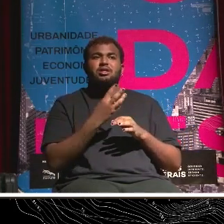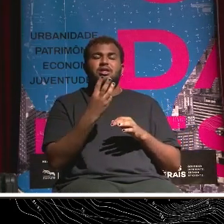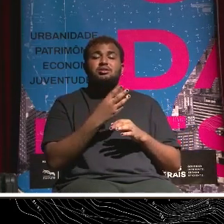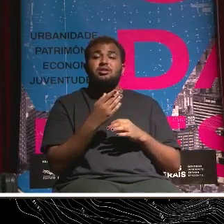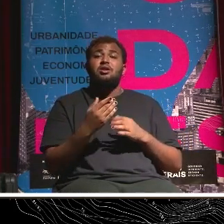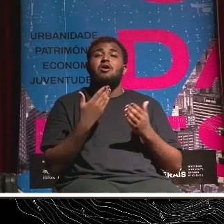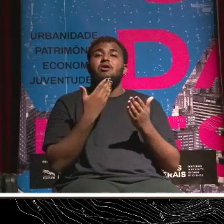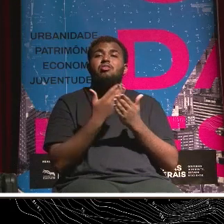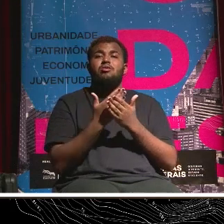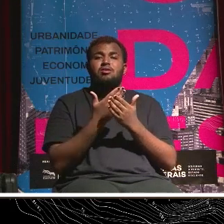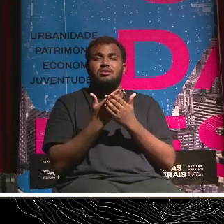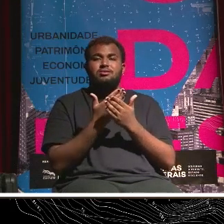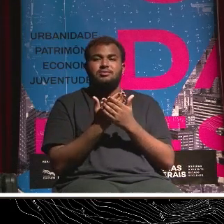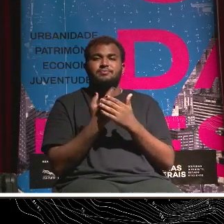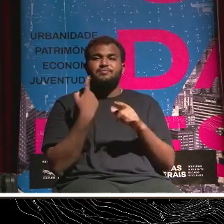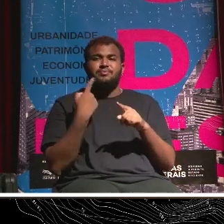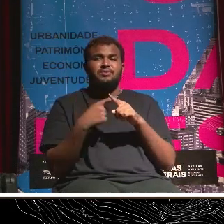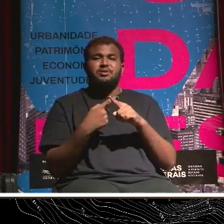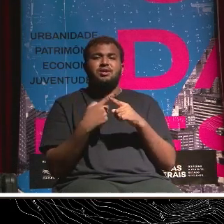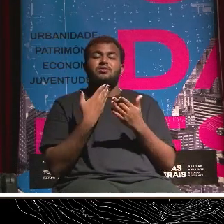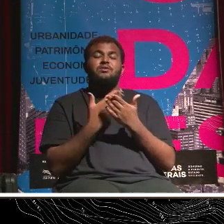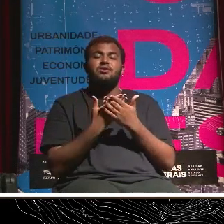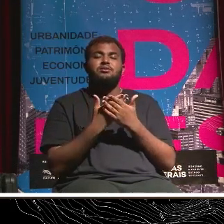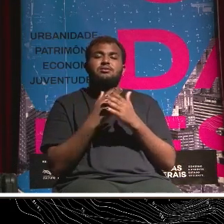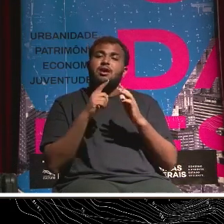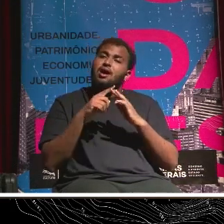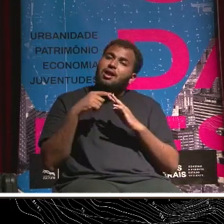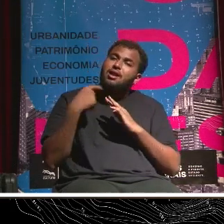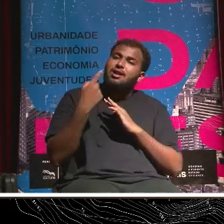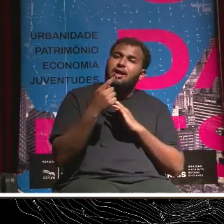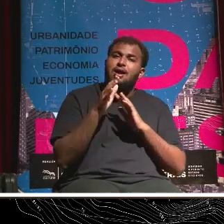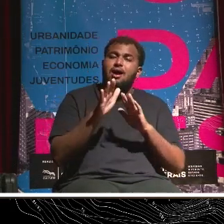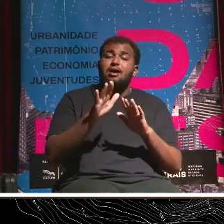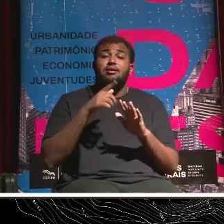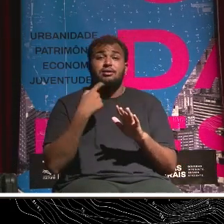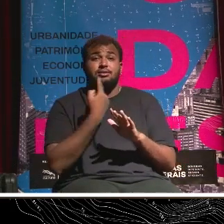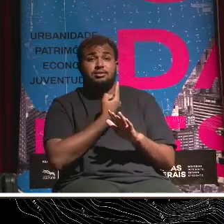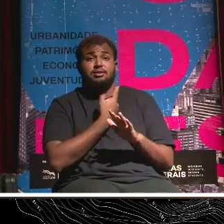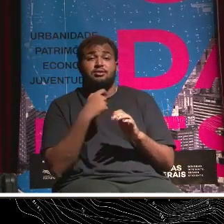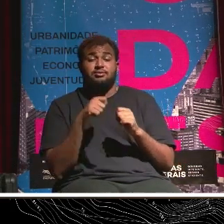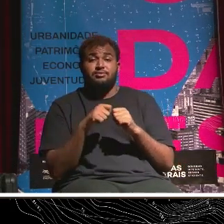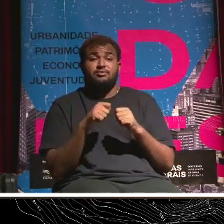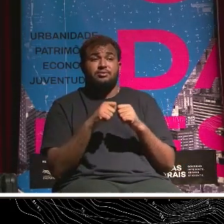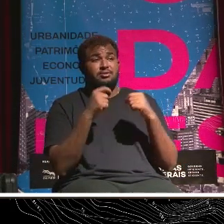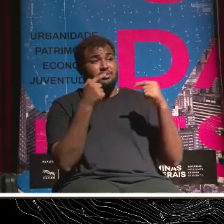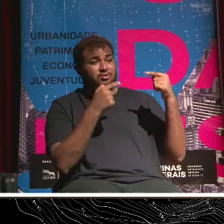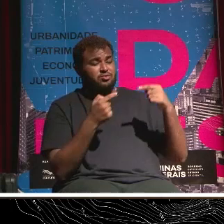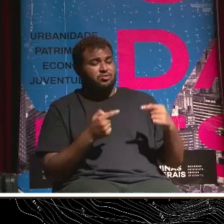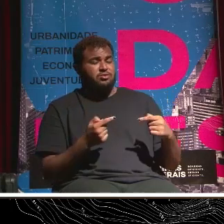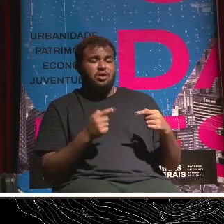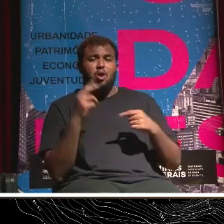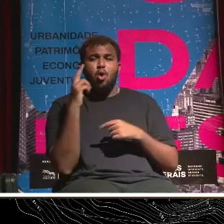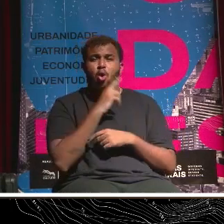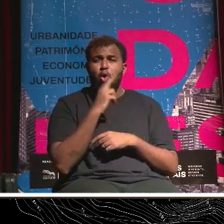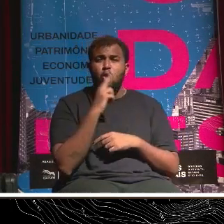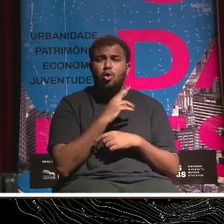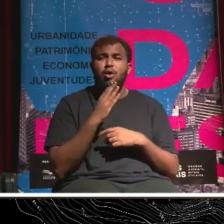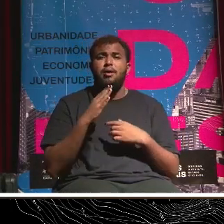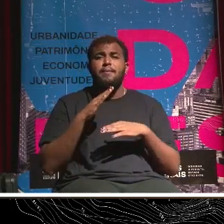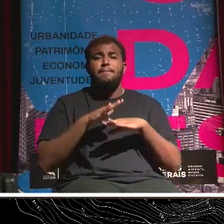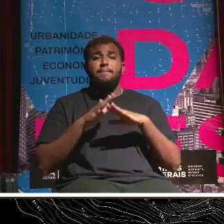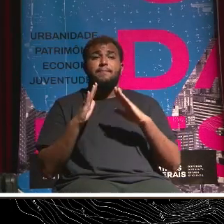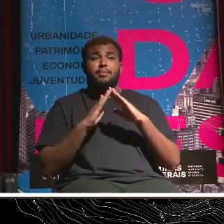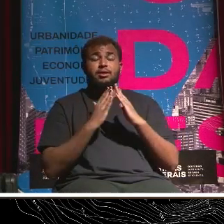educação. Porque da educação, além da gente fazer uma discussão urgente do que é a escola, e aí